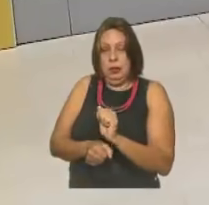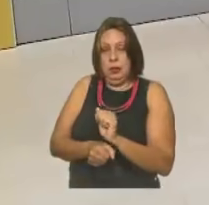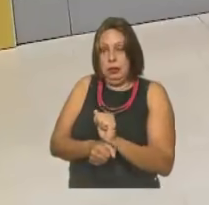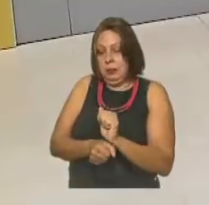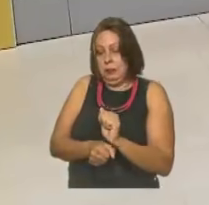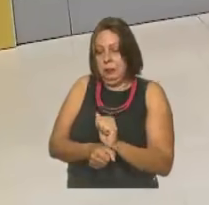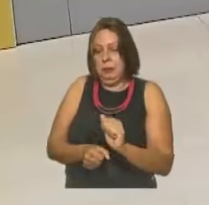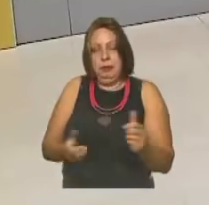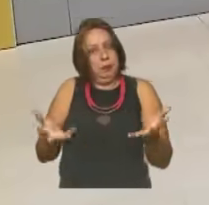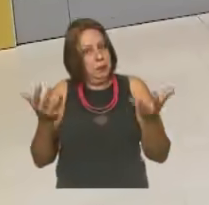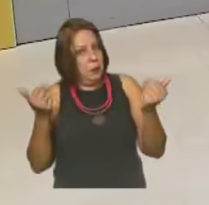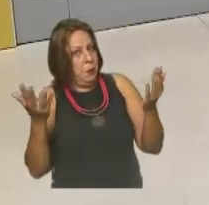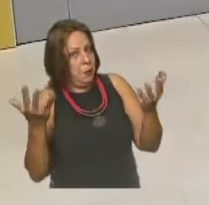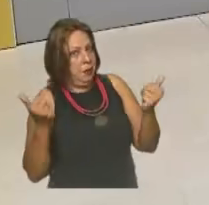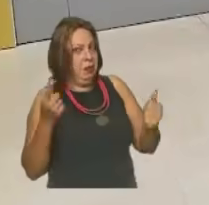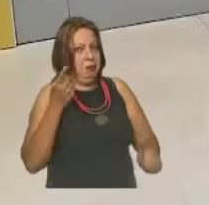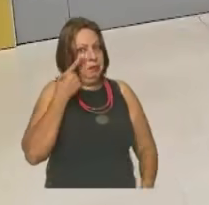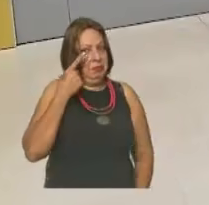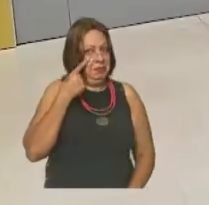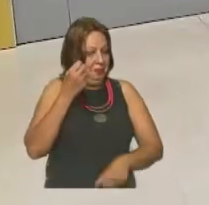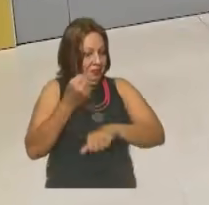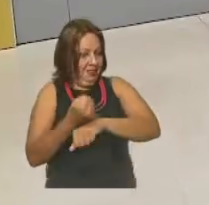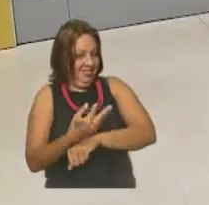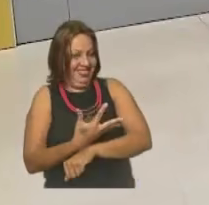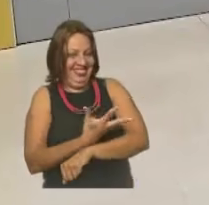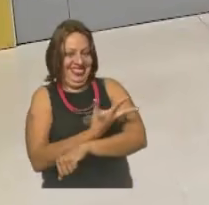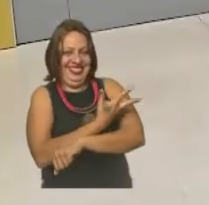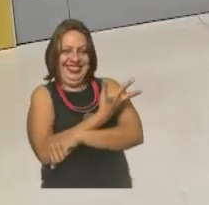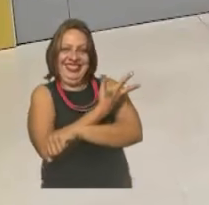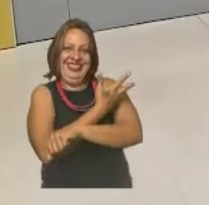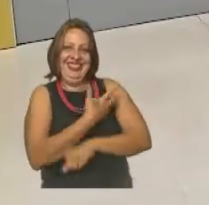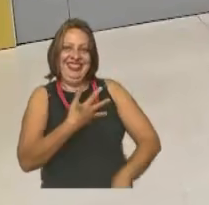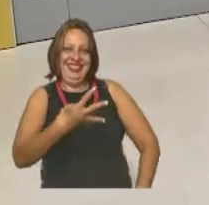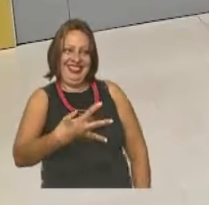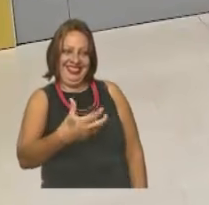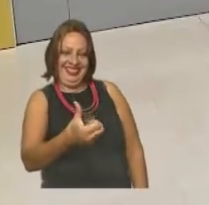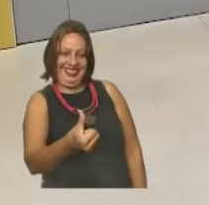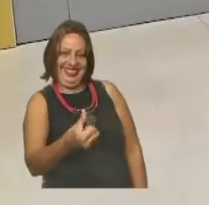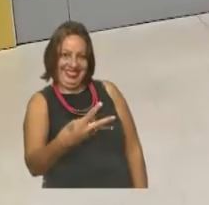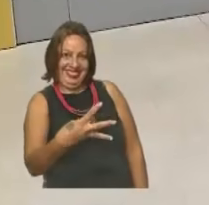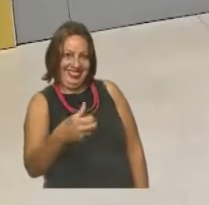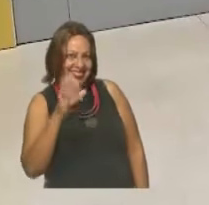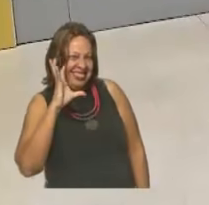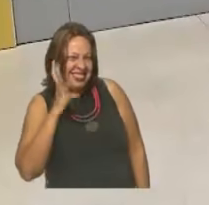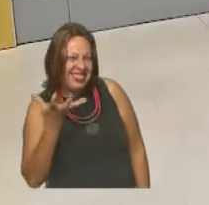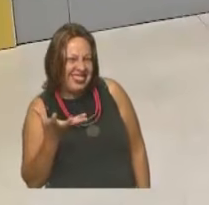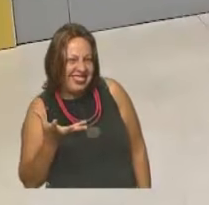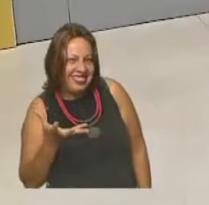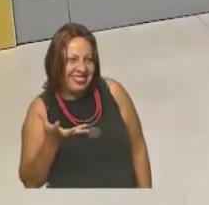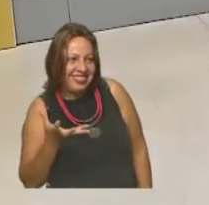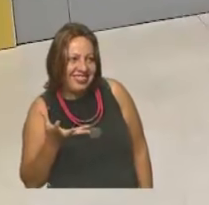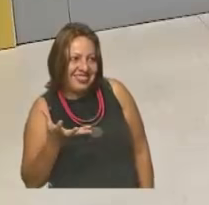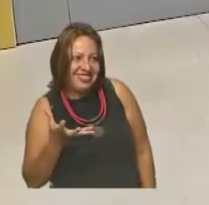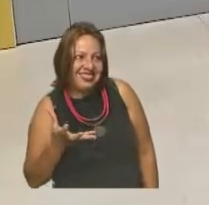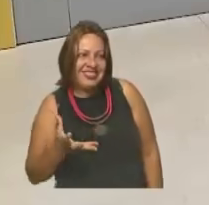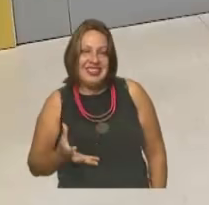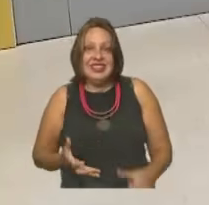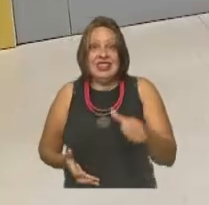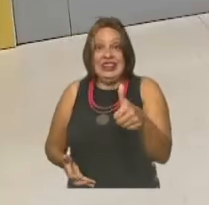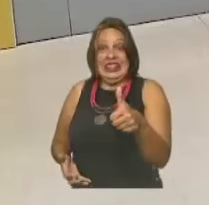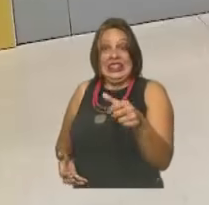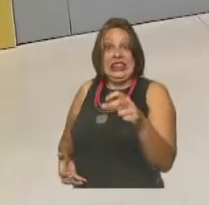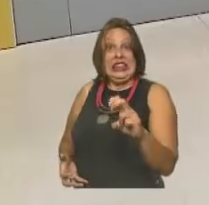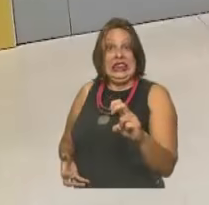expectativa. Vamos seguindo, tá emocionante. 46, decidiu? 46, 46.